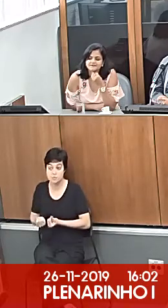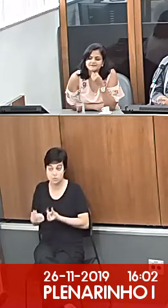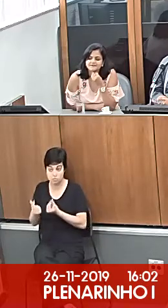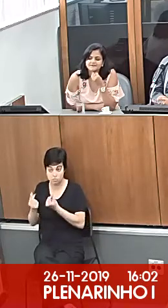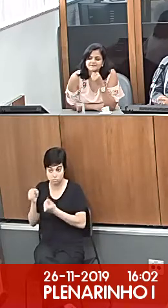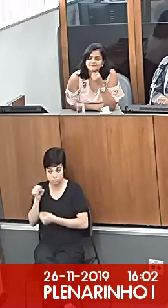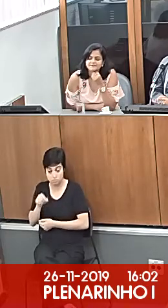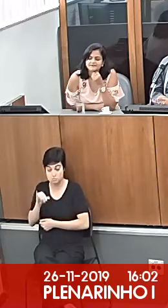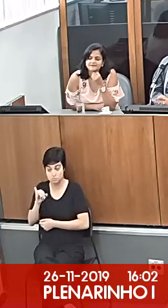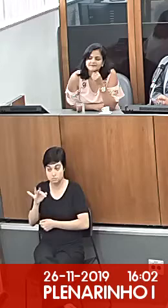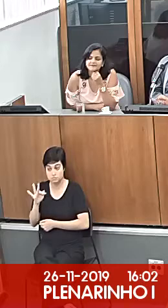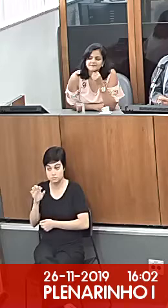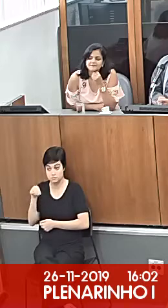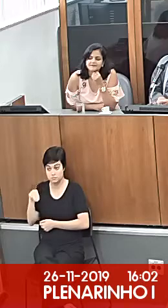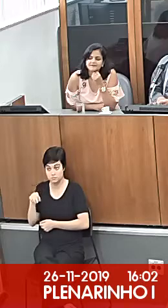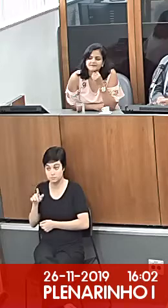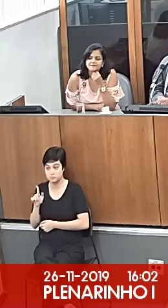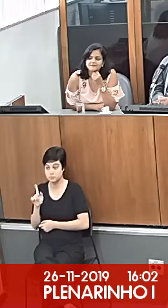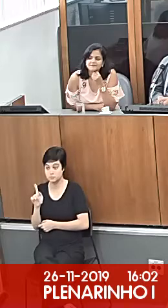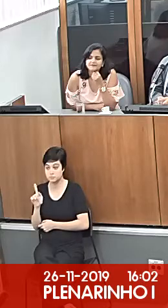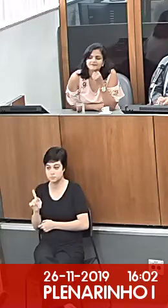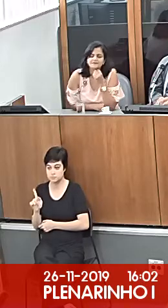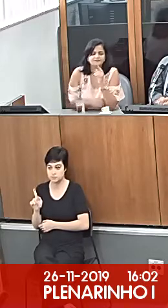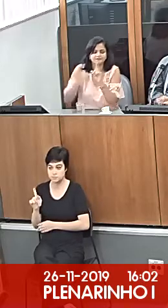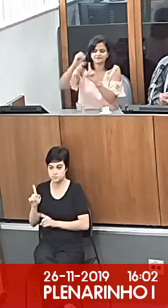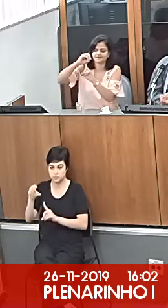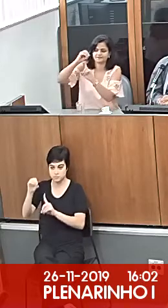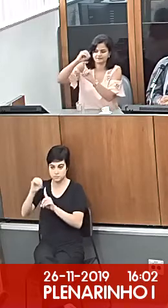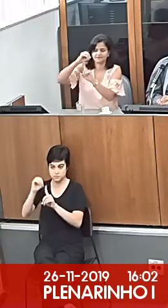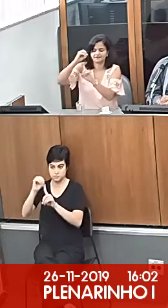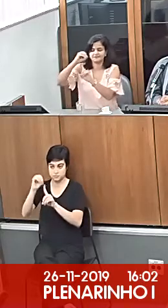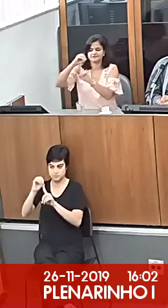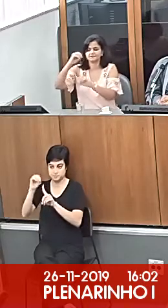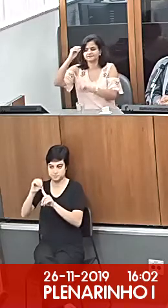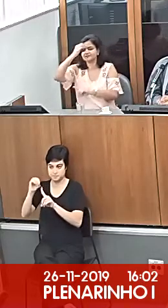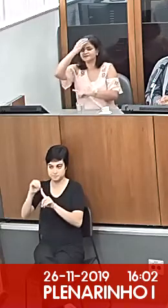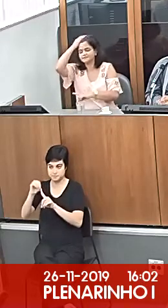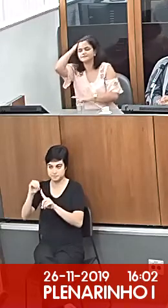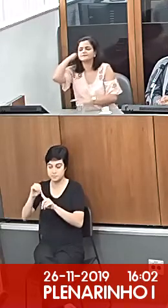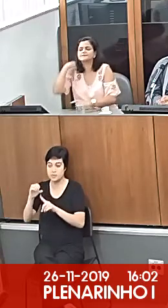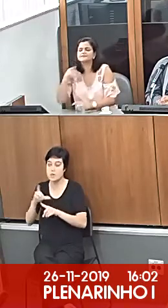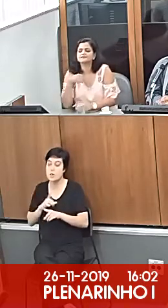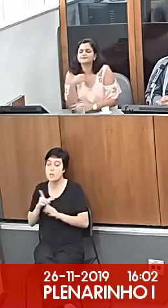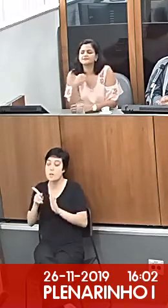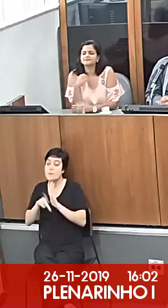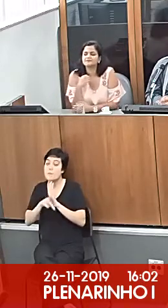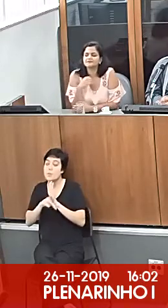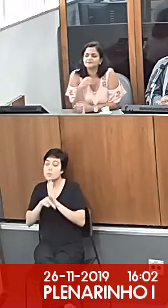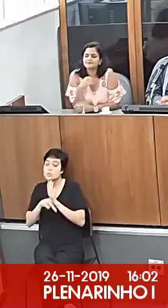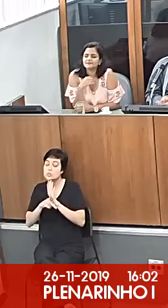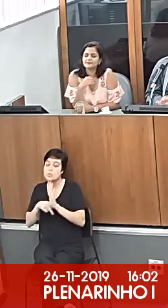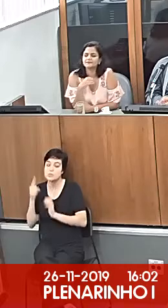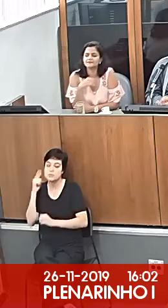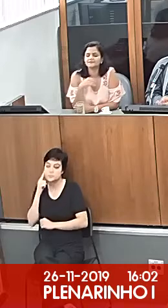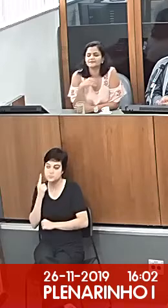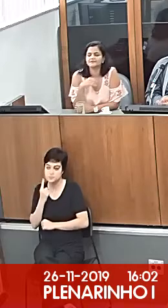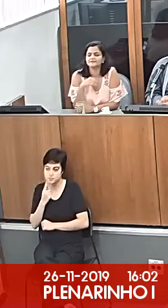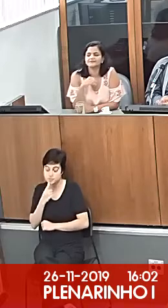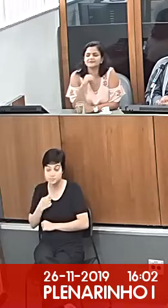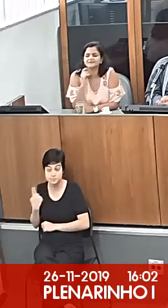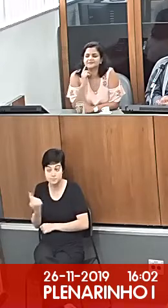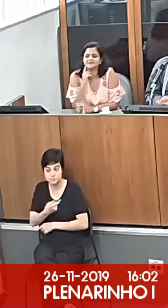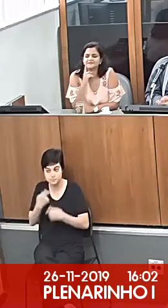UFMG para desenvolvimento de projetos para os surdos. Então, a gente tem que estar